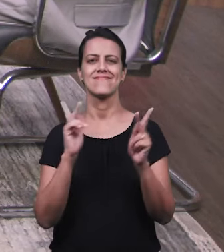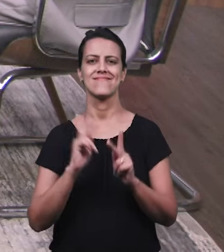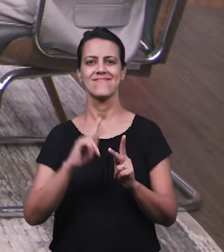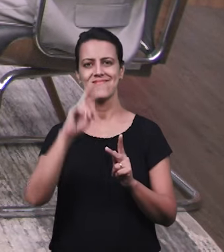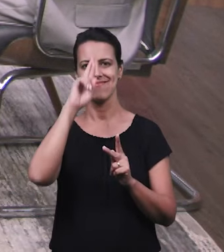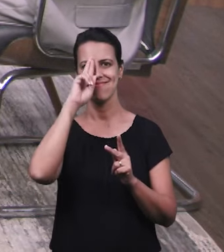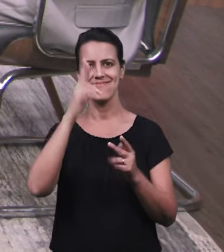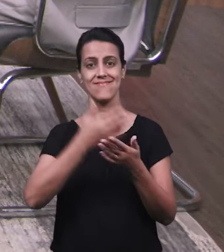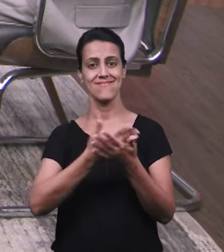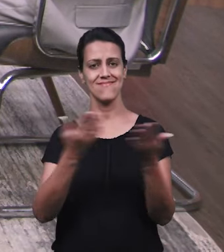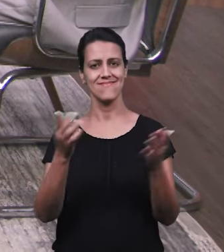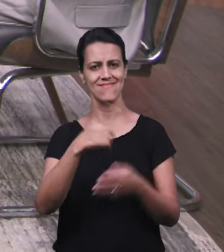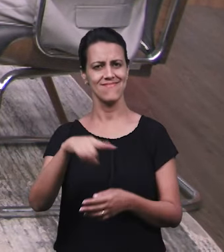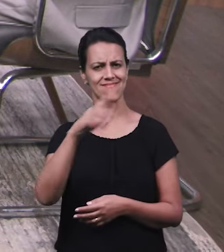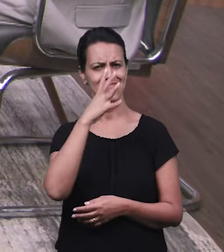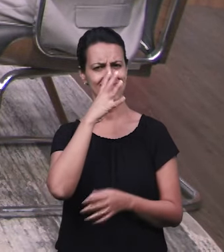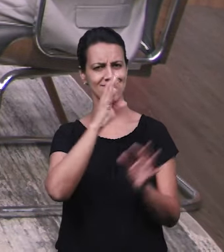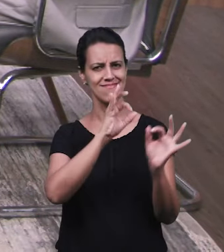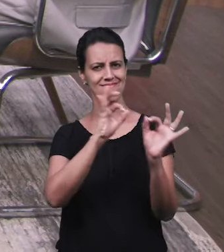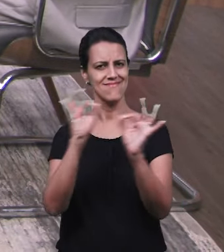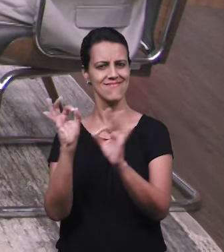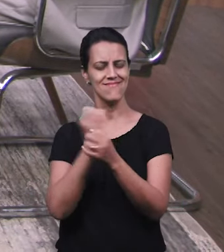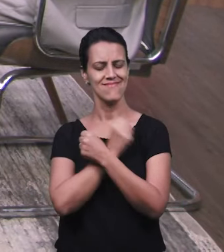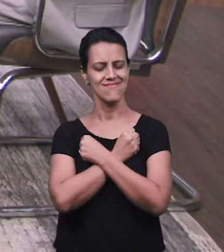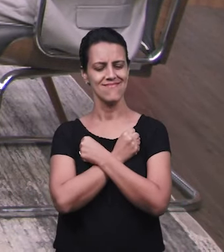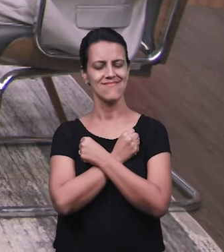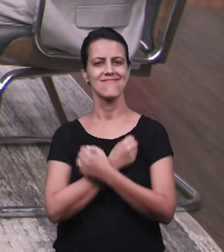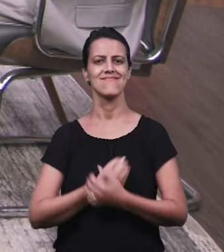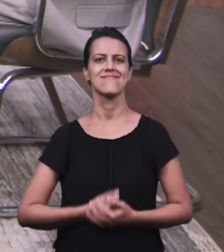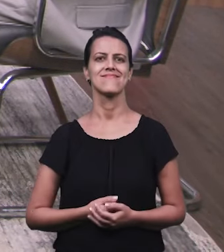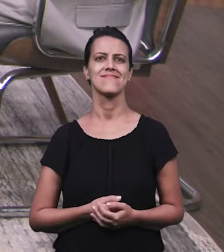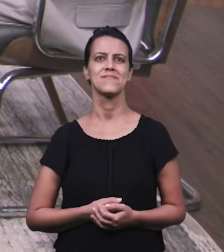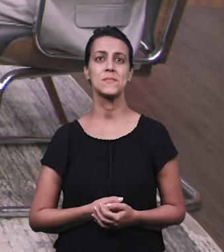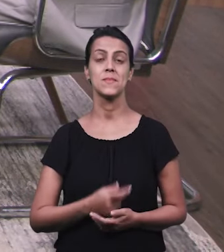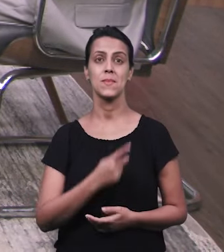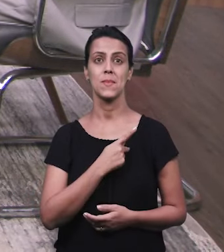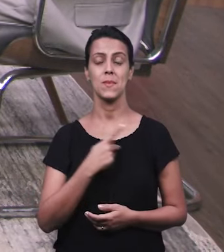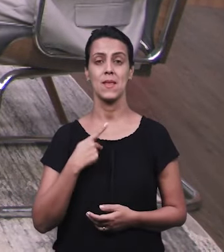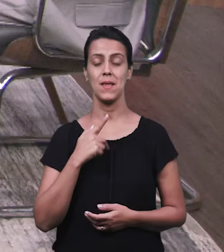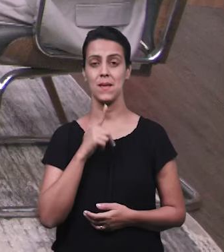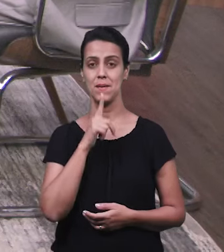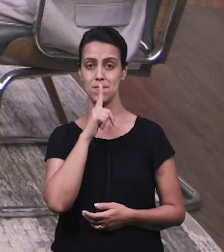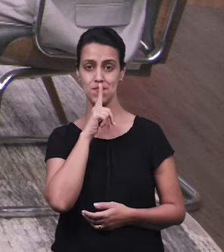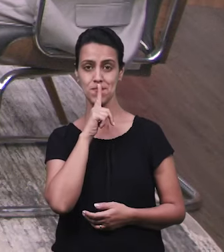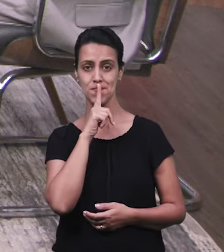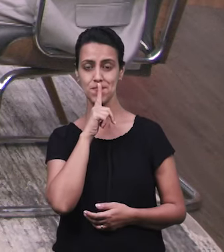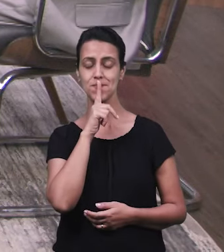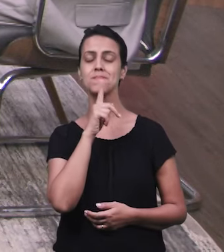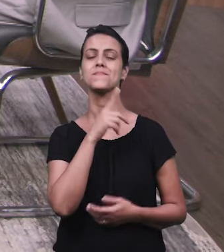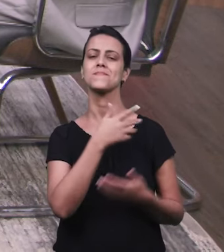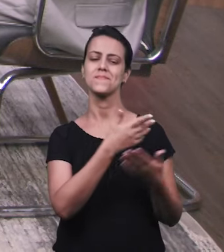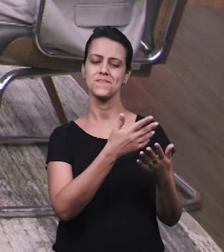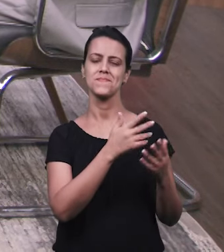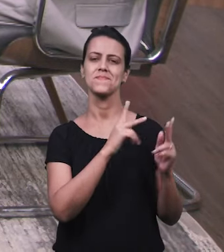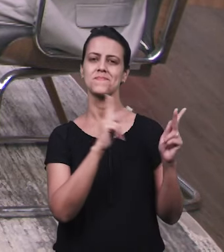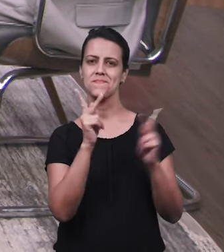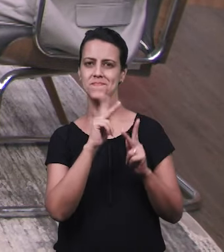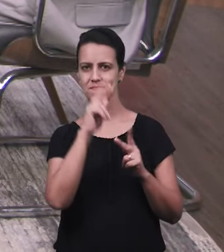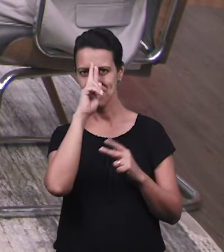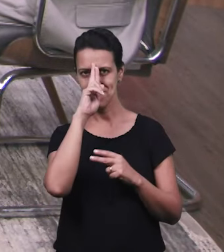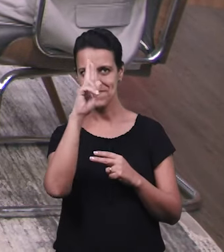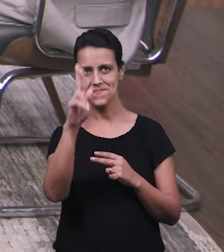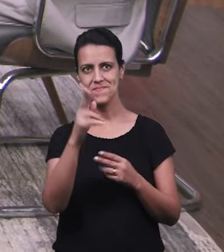nossos telespectadores, nosso abraço fraternal. Amém. Pastor Gilson Souza, paz do Senhor. A paz do Senhor, pastor Josias, a paz dos seus